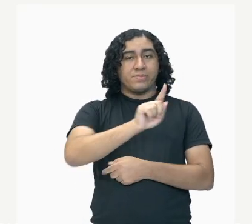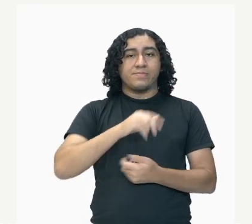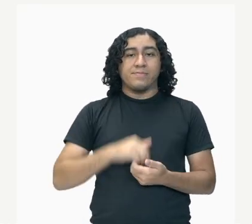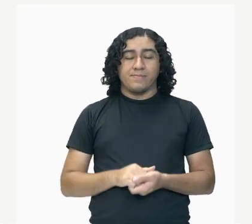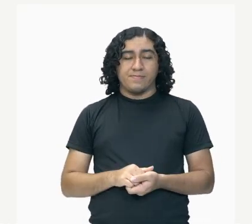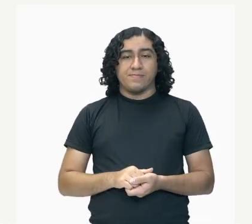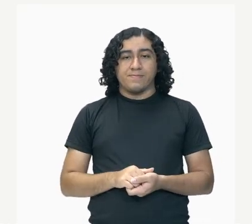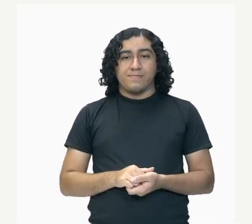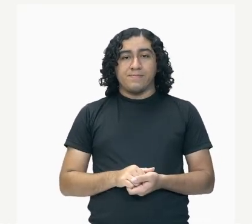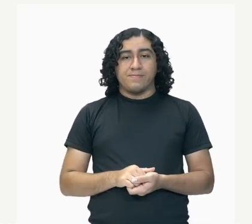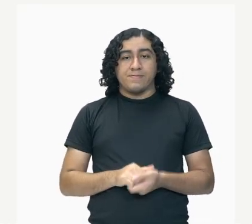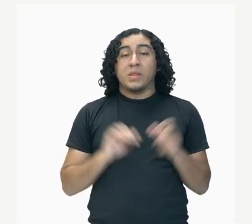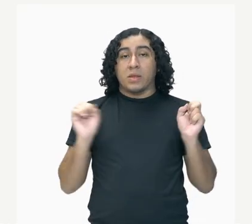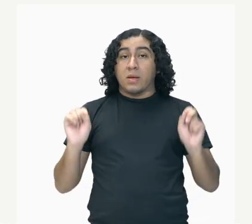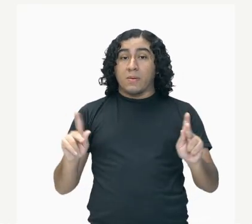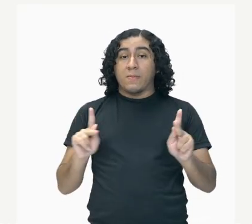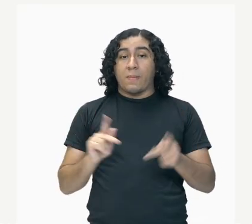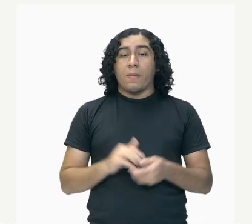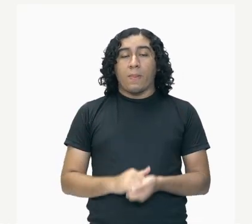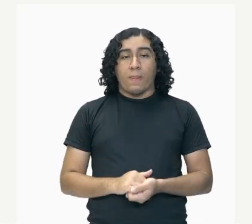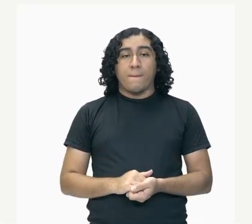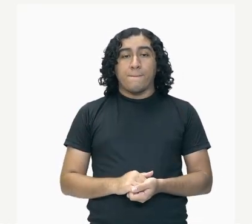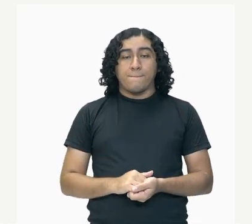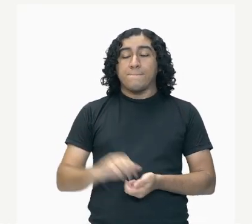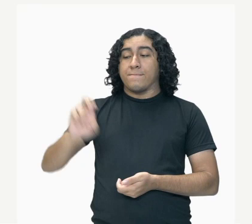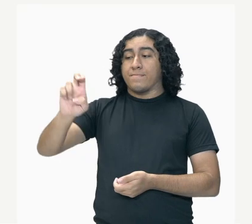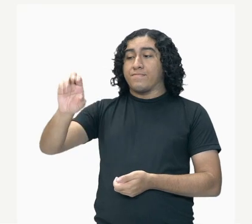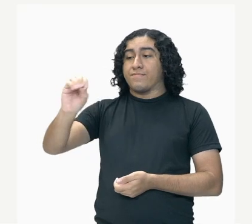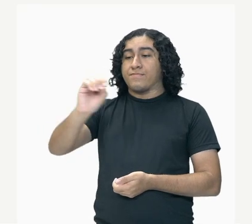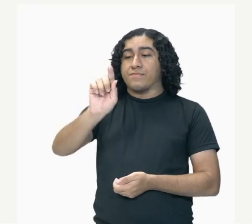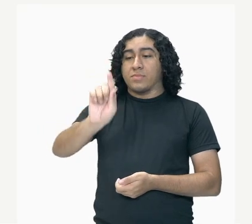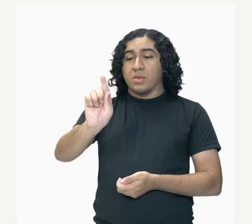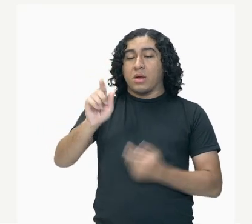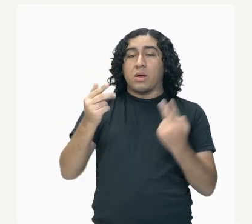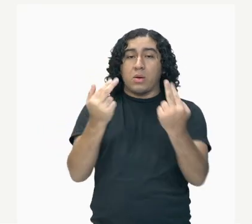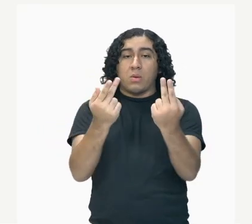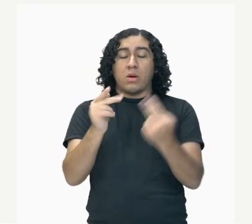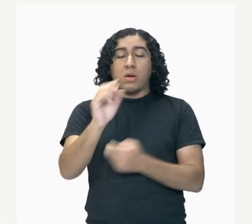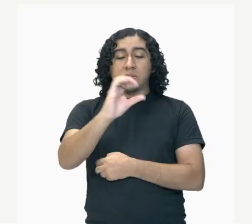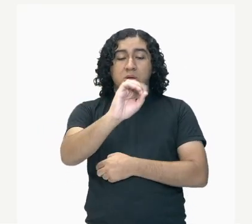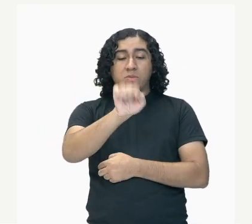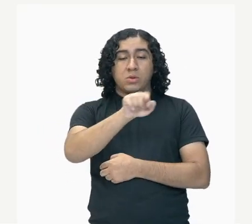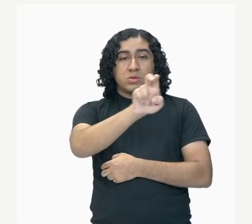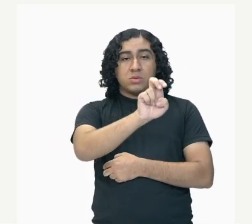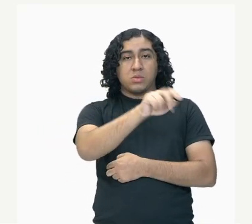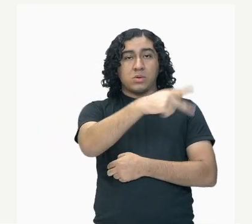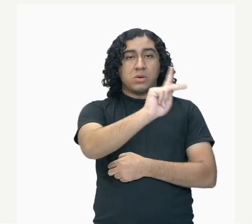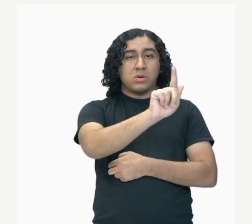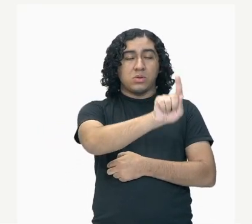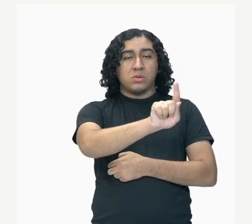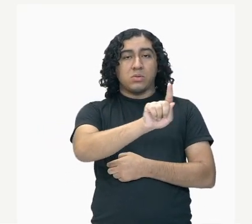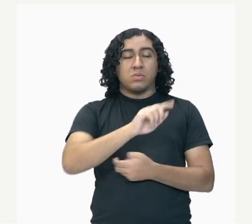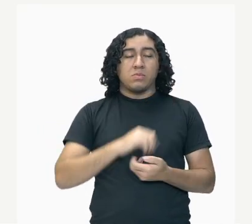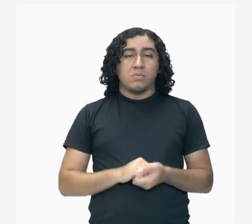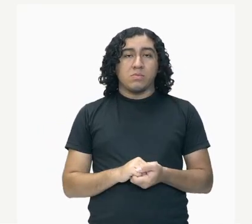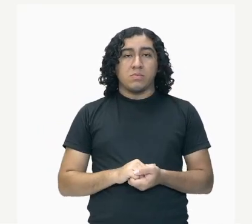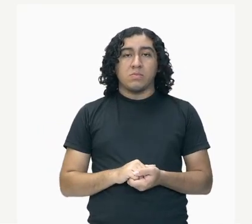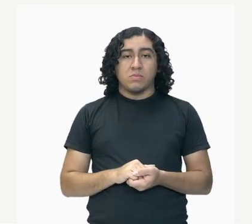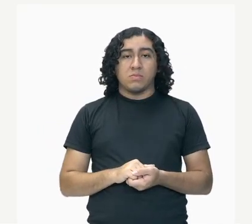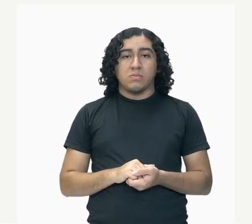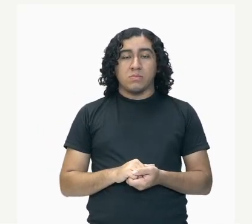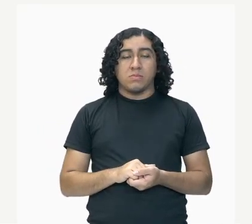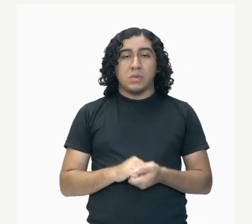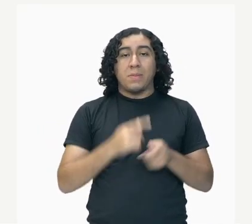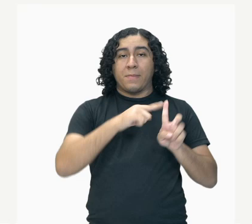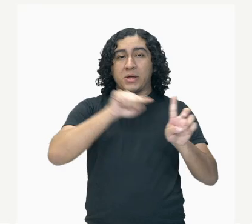kg tá 500 G é a mesma coisa que 0,5 kg é 55 kg né como